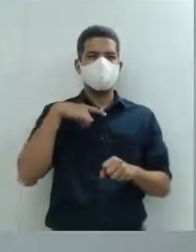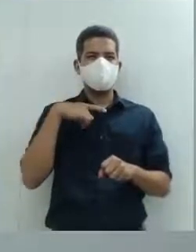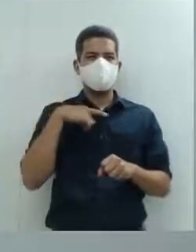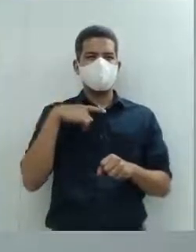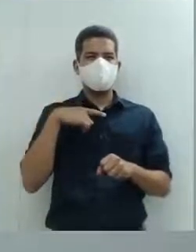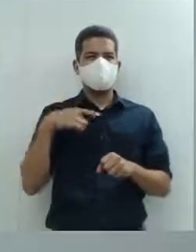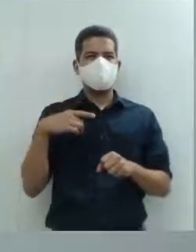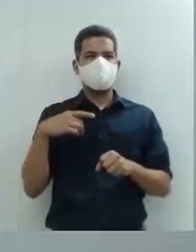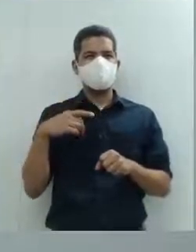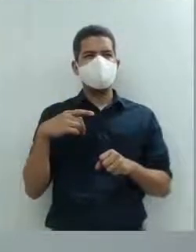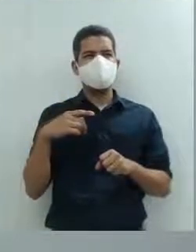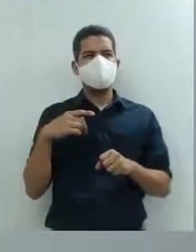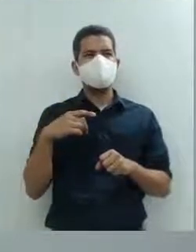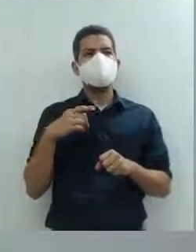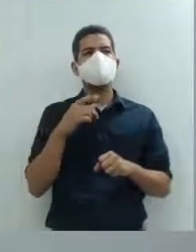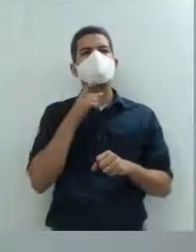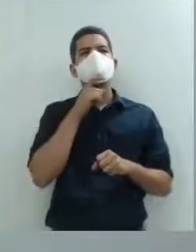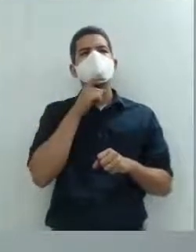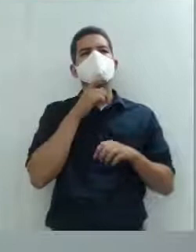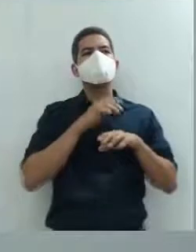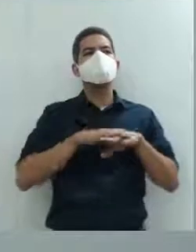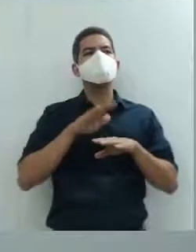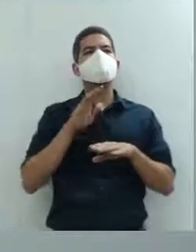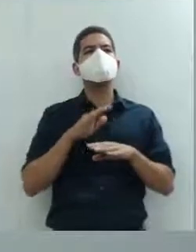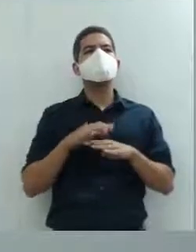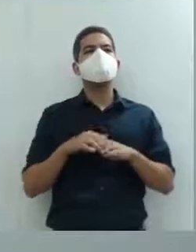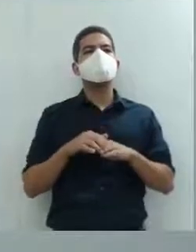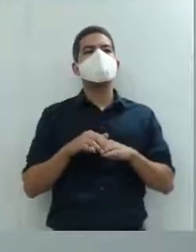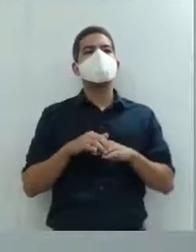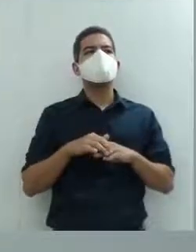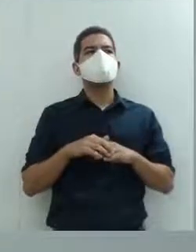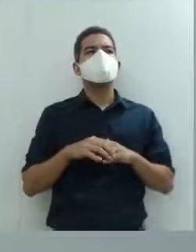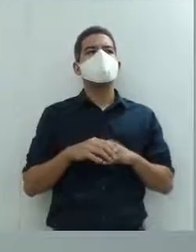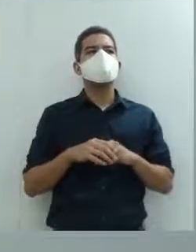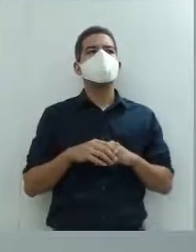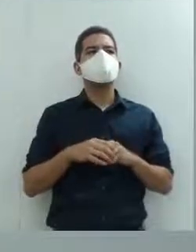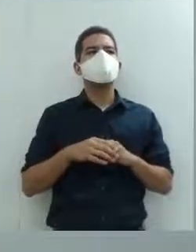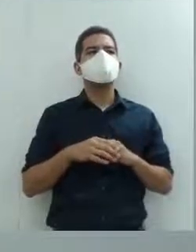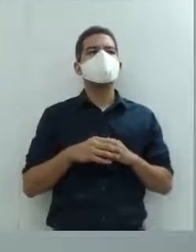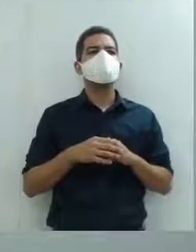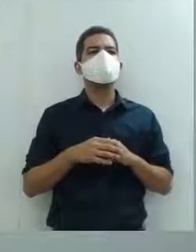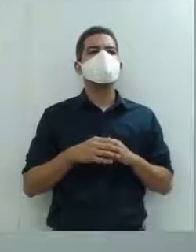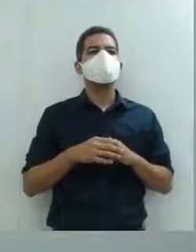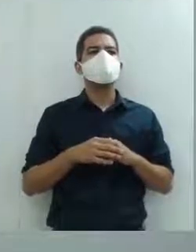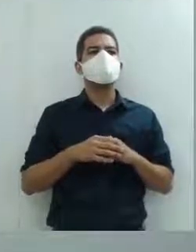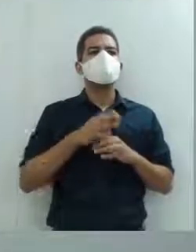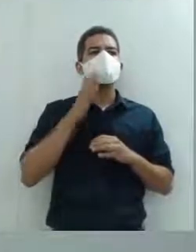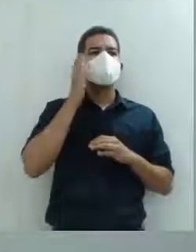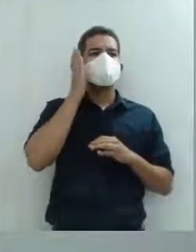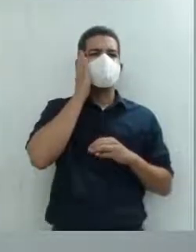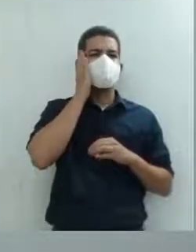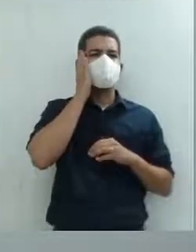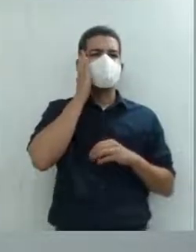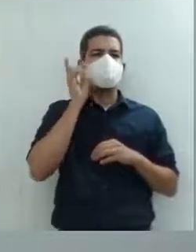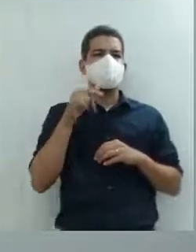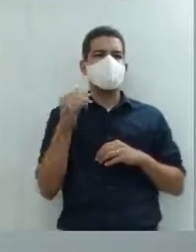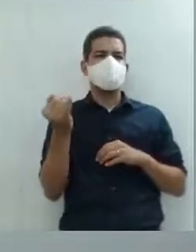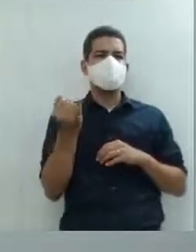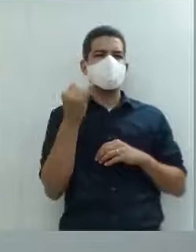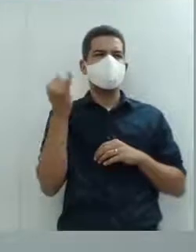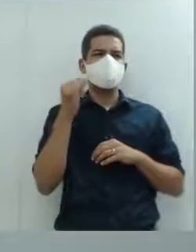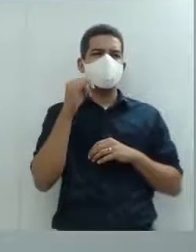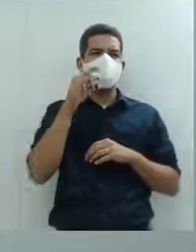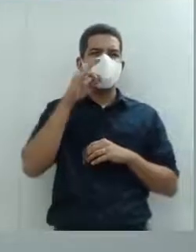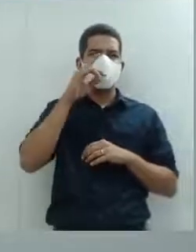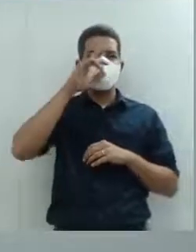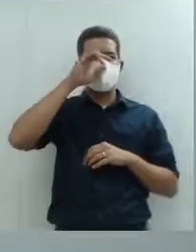os polos, as regiões mais frias que recebem a menor intensidade de calor. É importante que você saiba, por exemplo, aqui, ó, que eu tenho essa linha amarela,